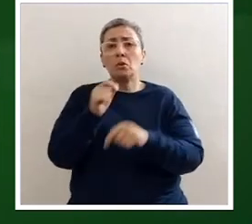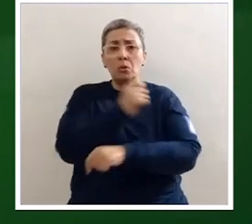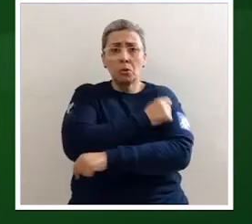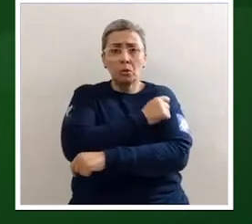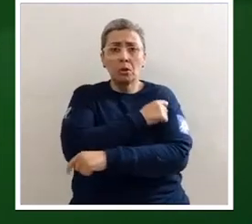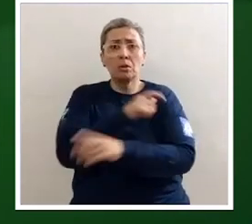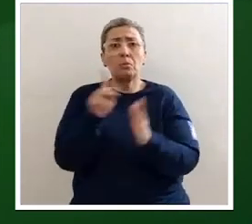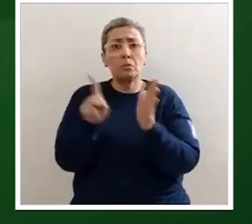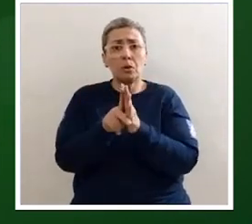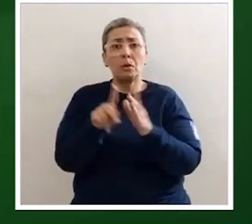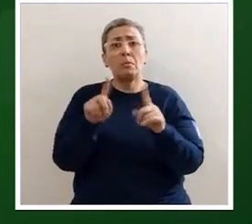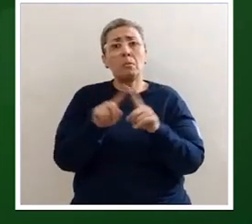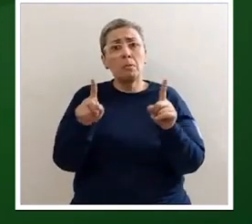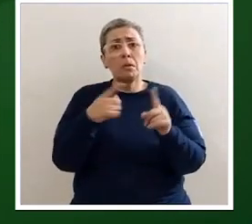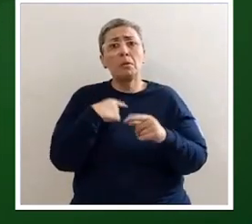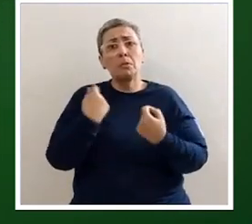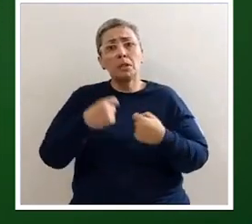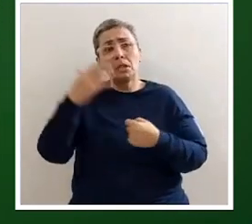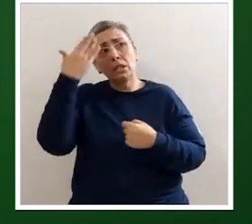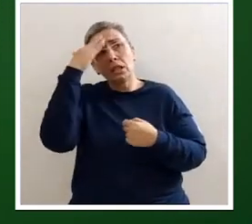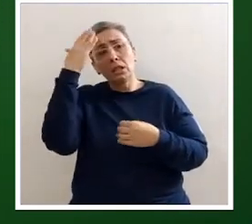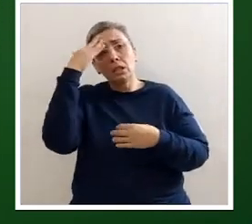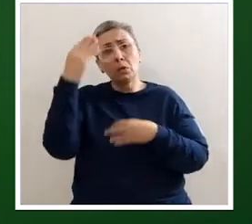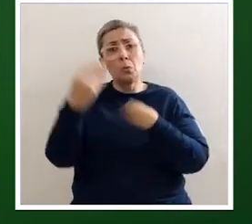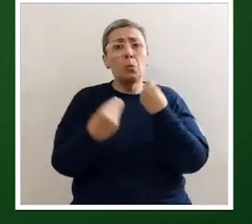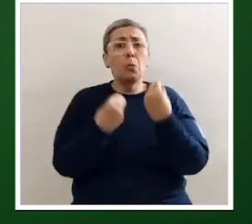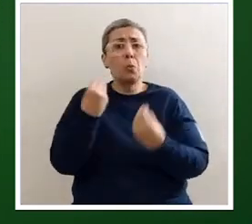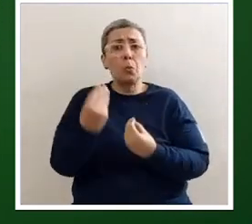dos próprios estudantes a gente precisa entender o